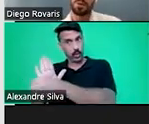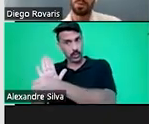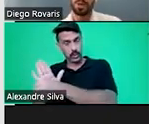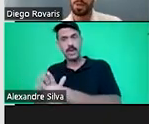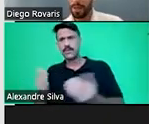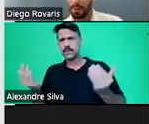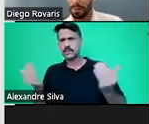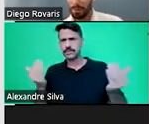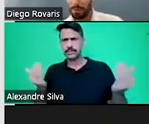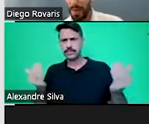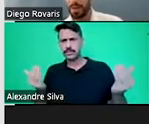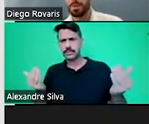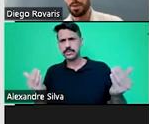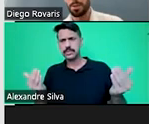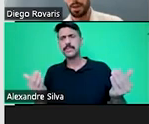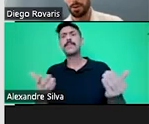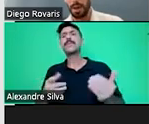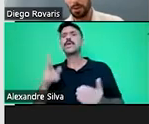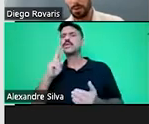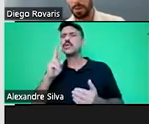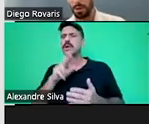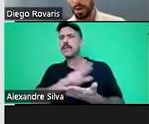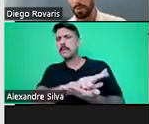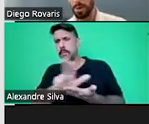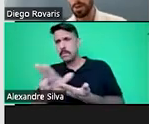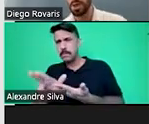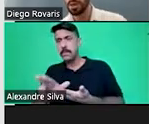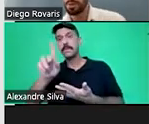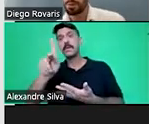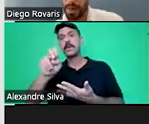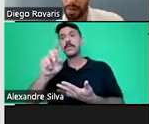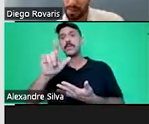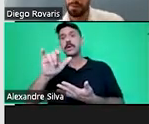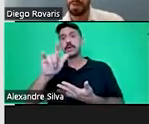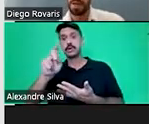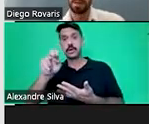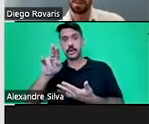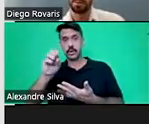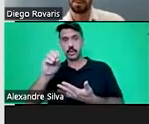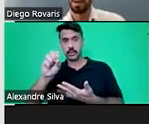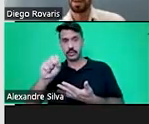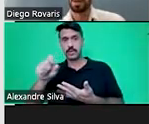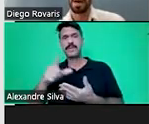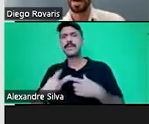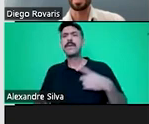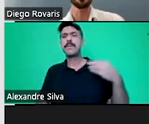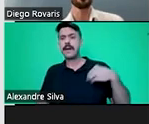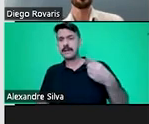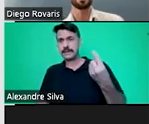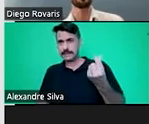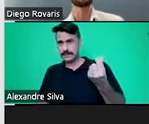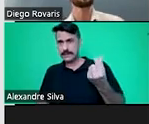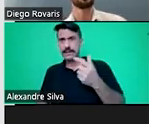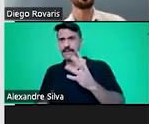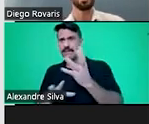calculou scores poligênicos para rendimento educacional e scores poligênicos para renda familiar. Então, a